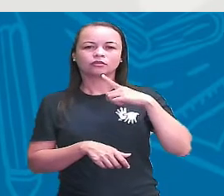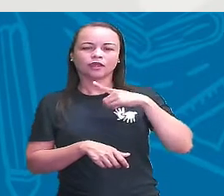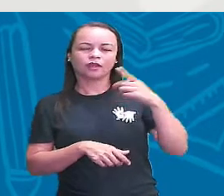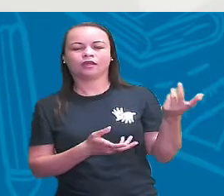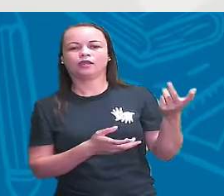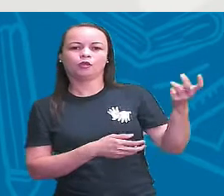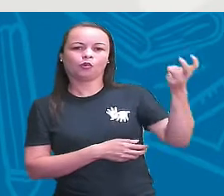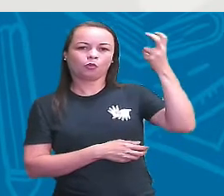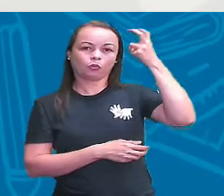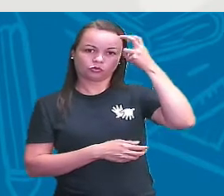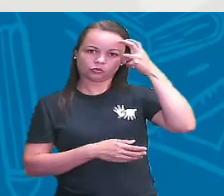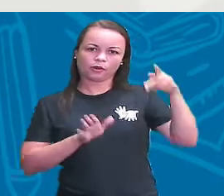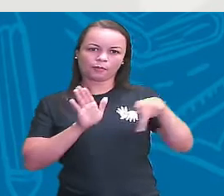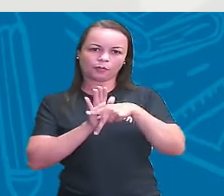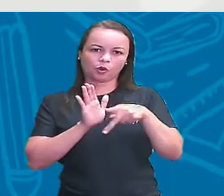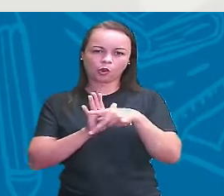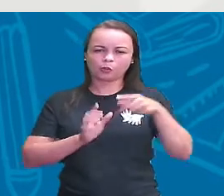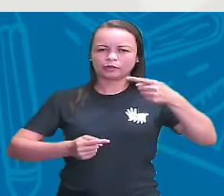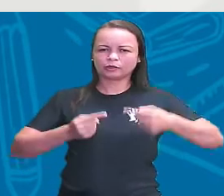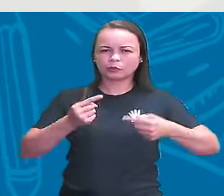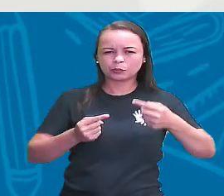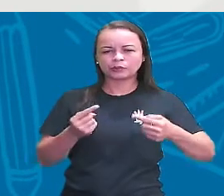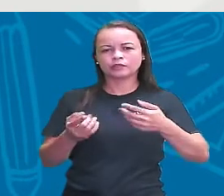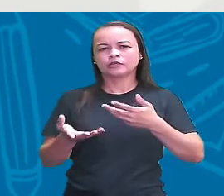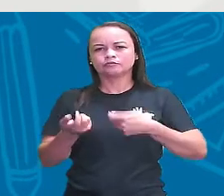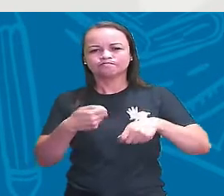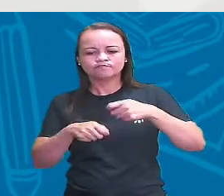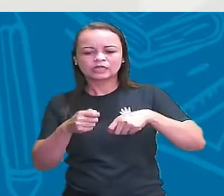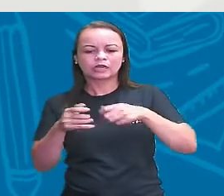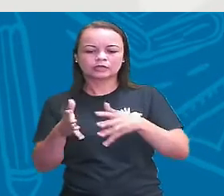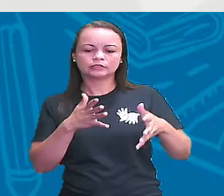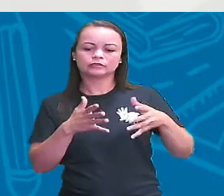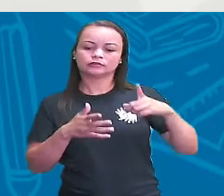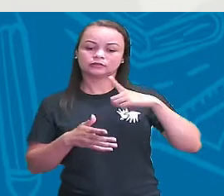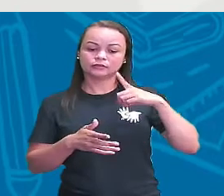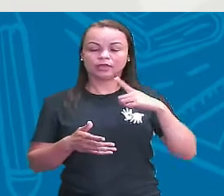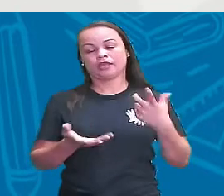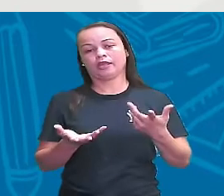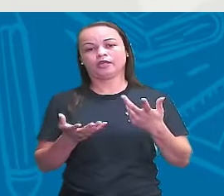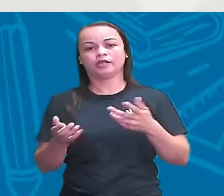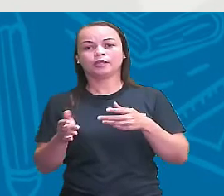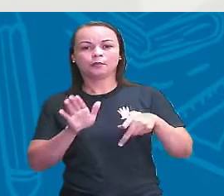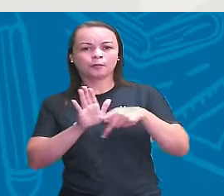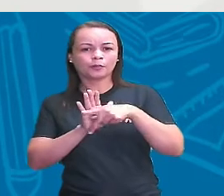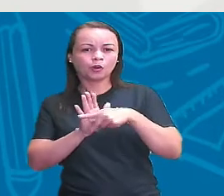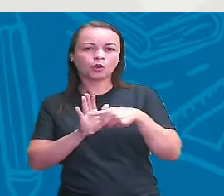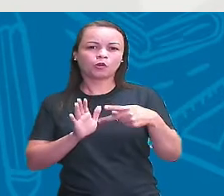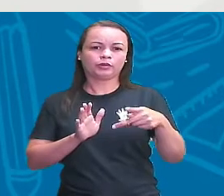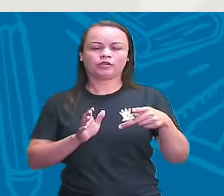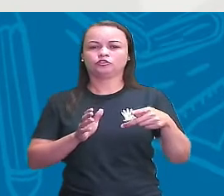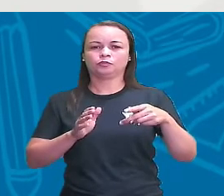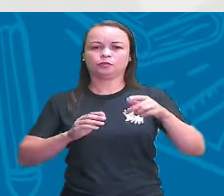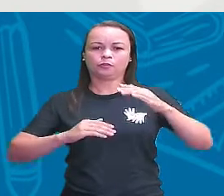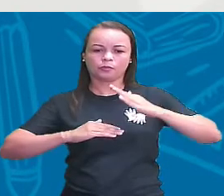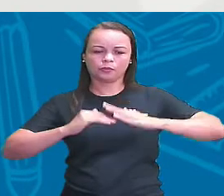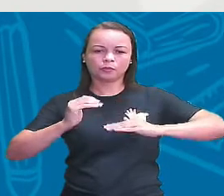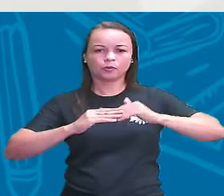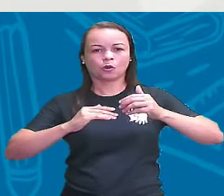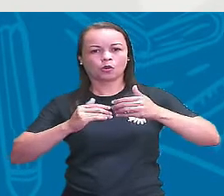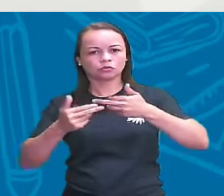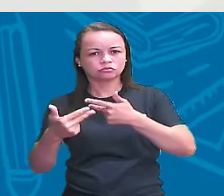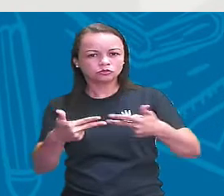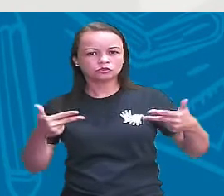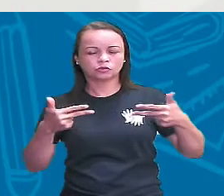organizar politicamente, né? Tem produções artísticas próprias. Então, a gente tem aí um grupo de